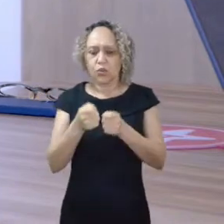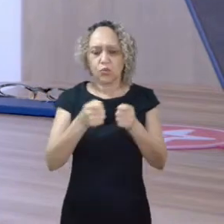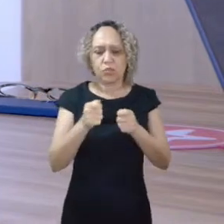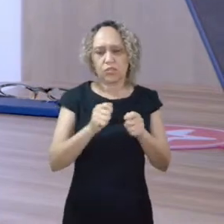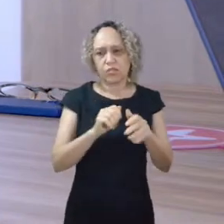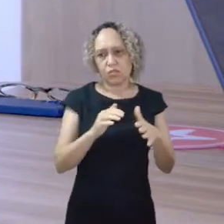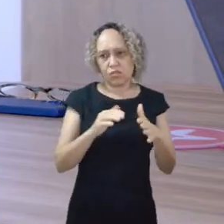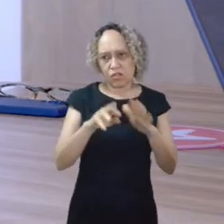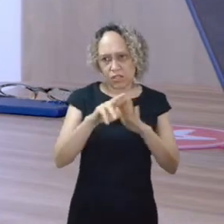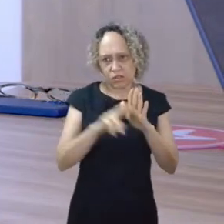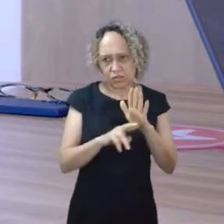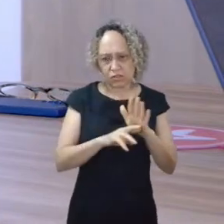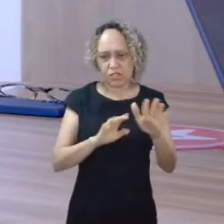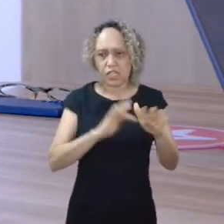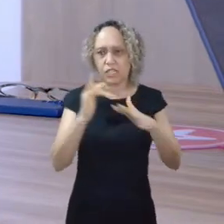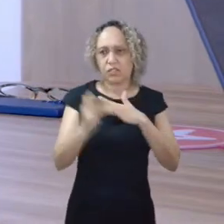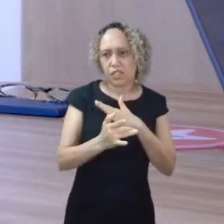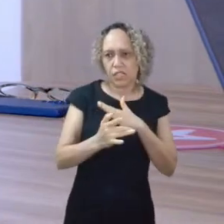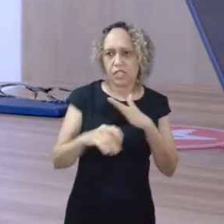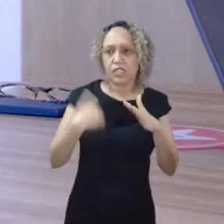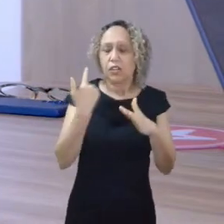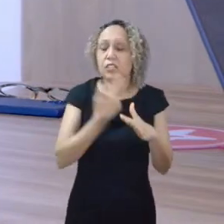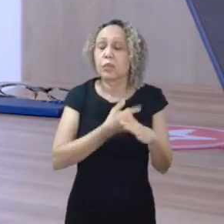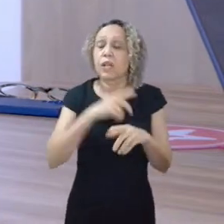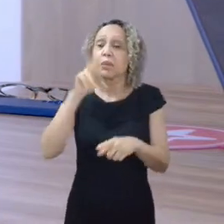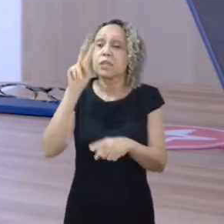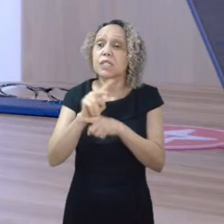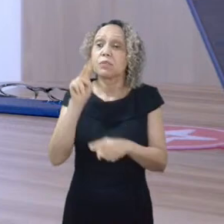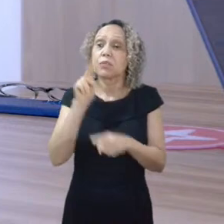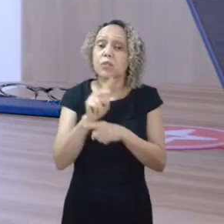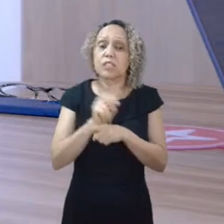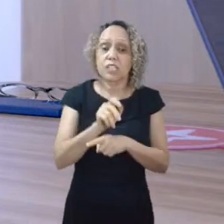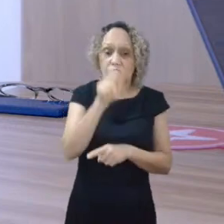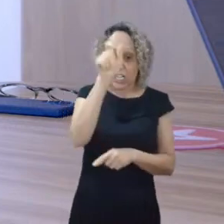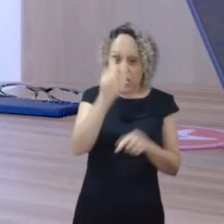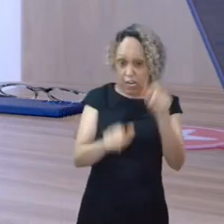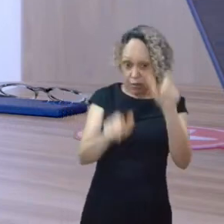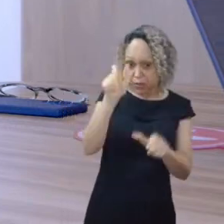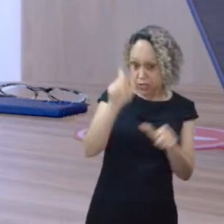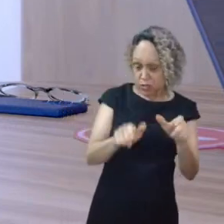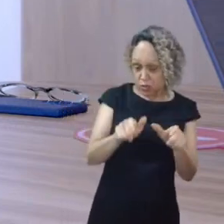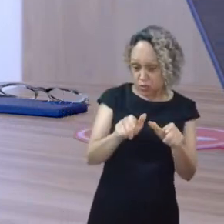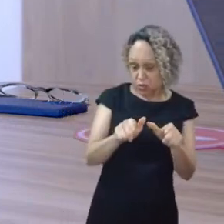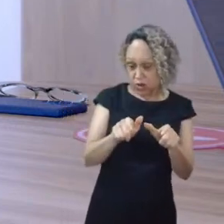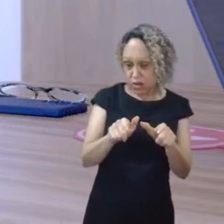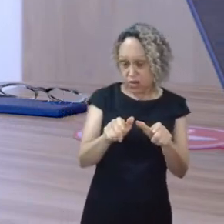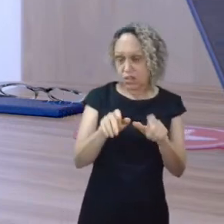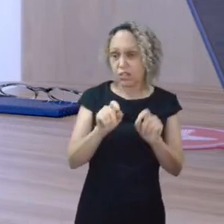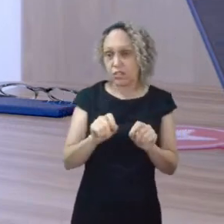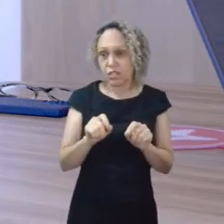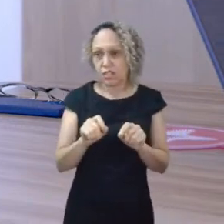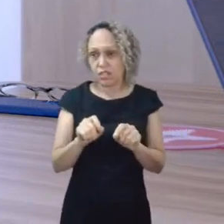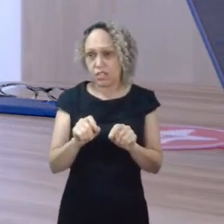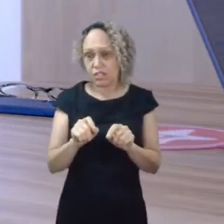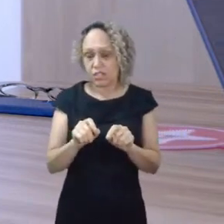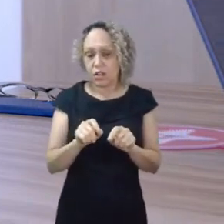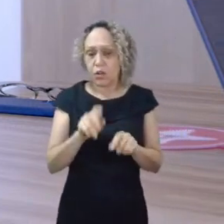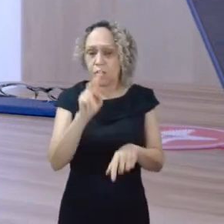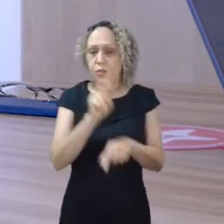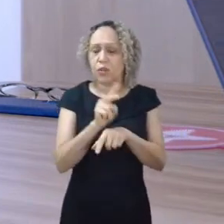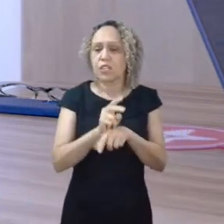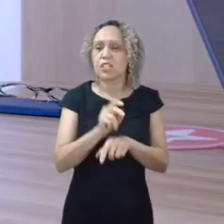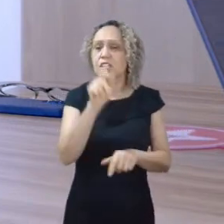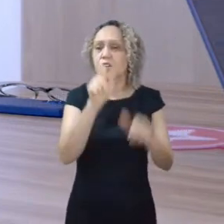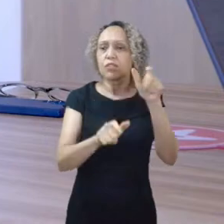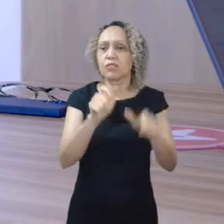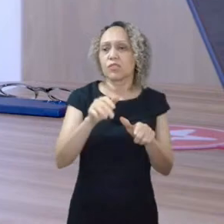está falando de proteger o indivíduo do Estado. Então a gente está pensando em proteger o indivíduo da ação de um juiz